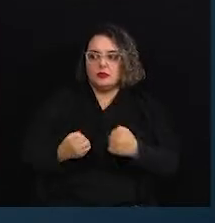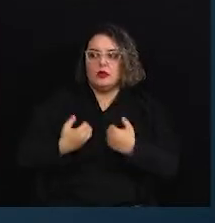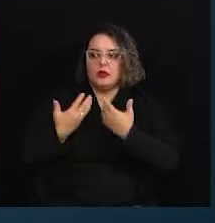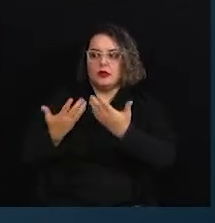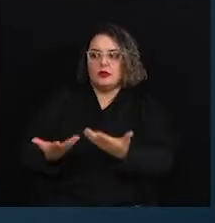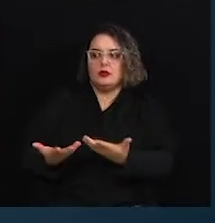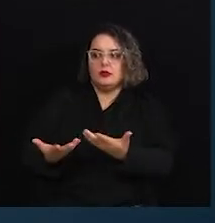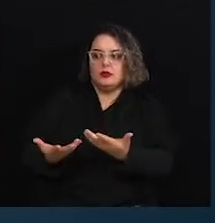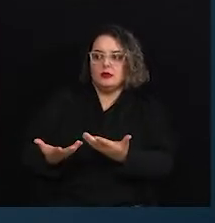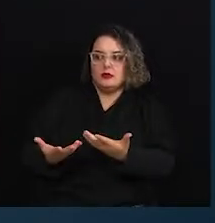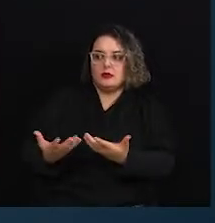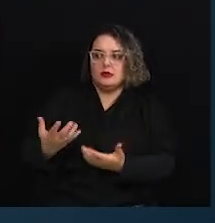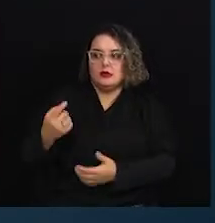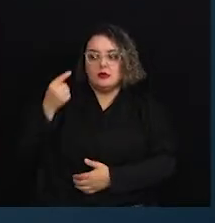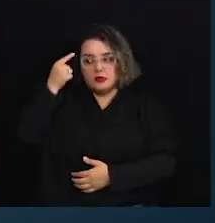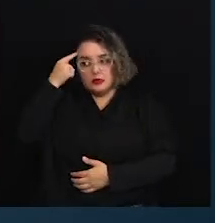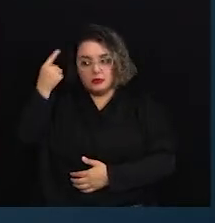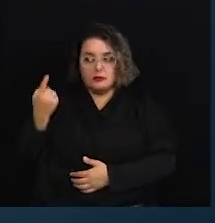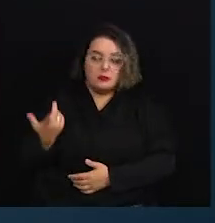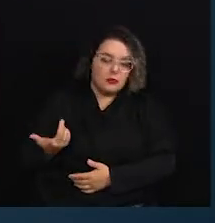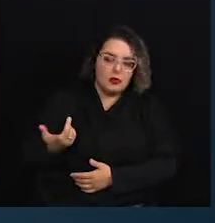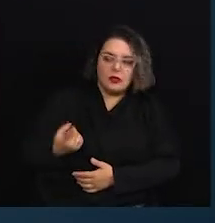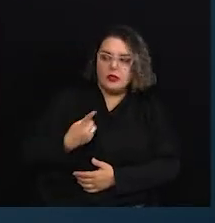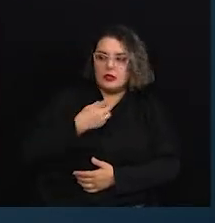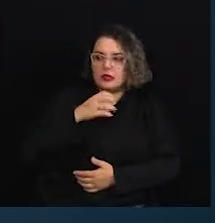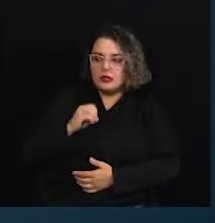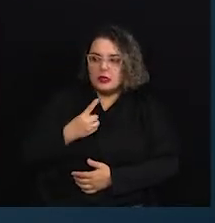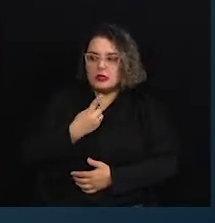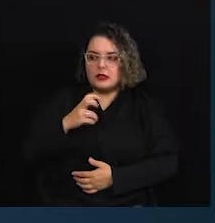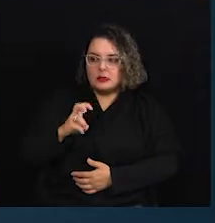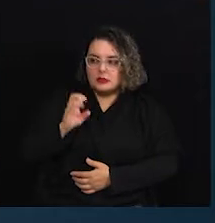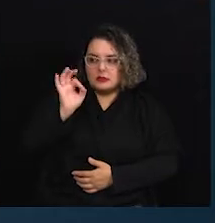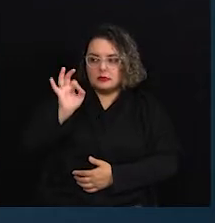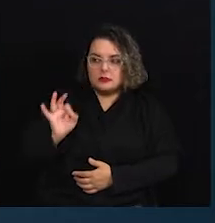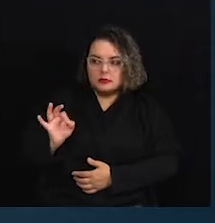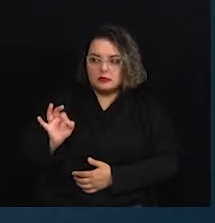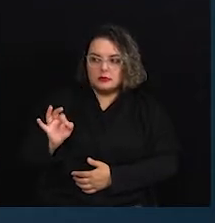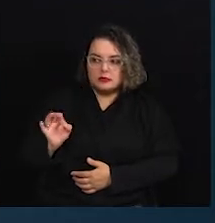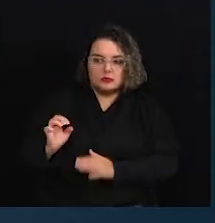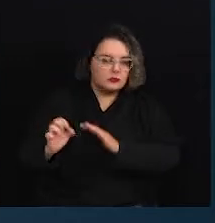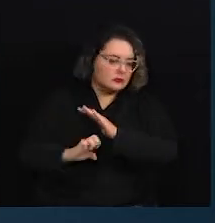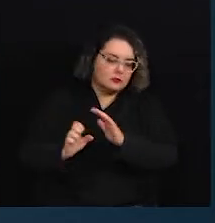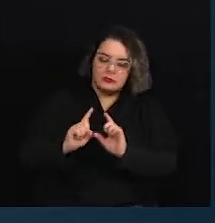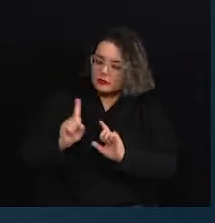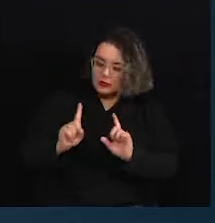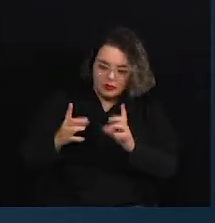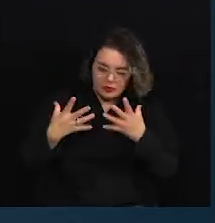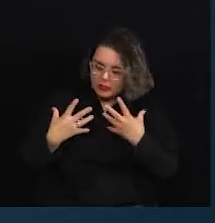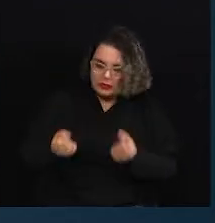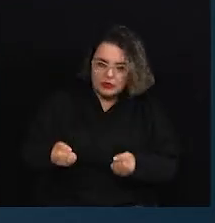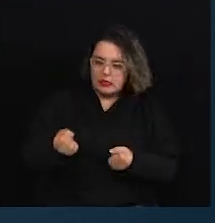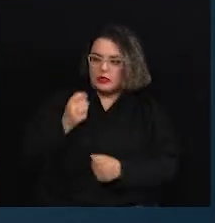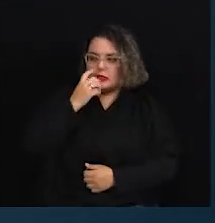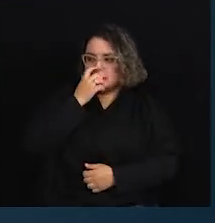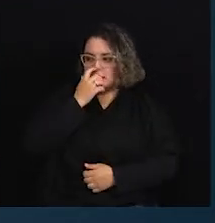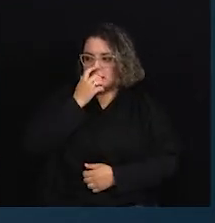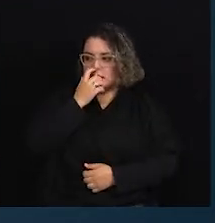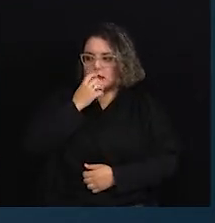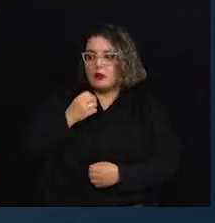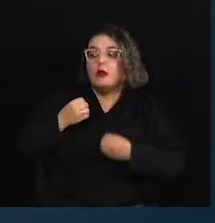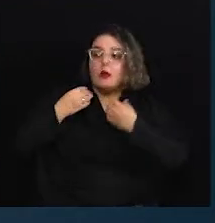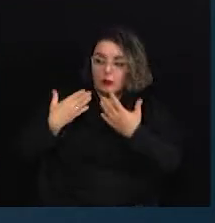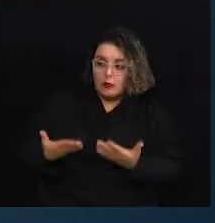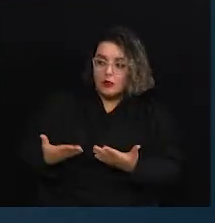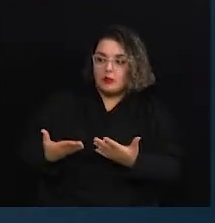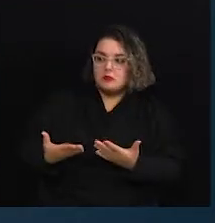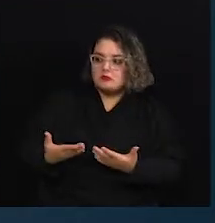se oferecendo como advisor e tentando pegar 10, 15% da empresa de vocês no começo. Não aceitem isso, tá? Um bom